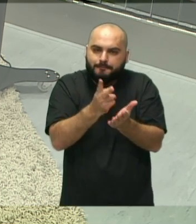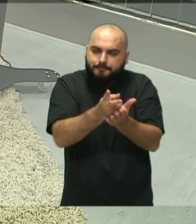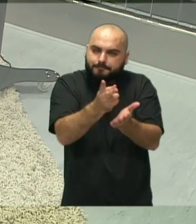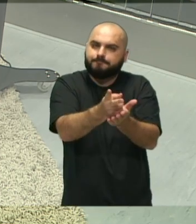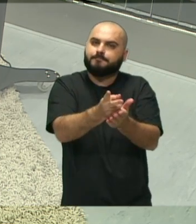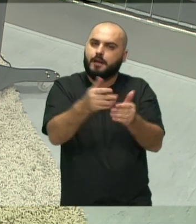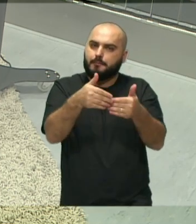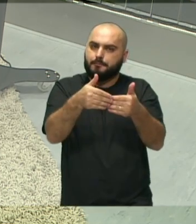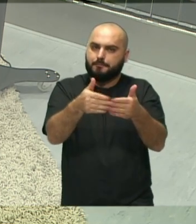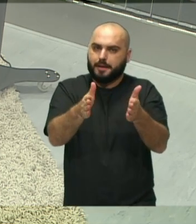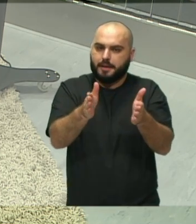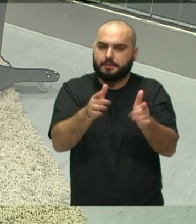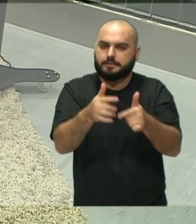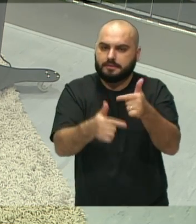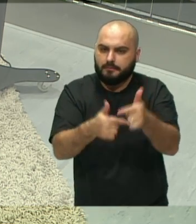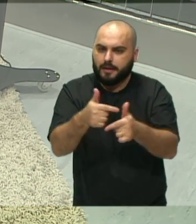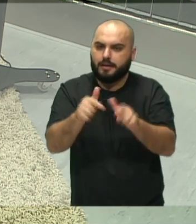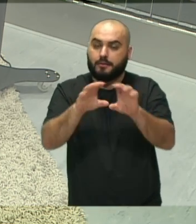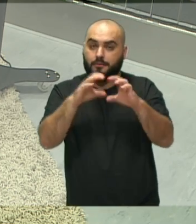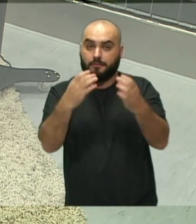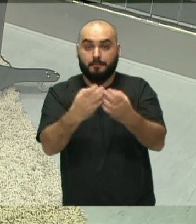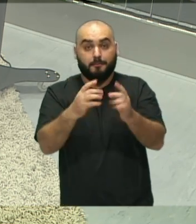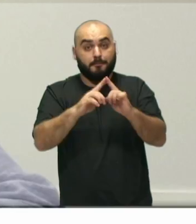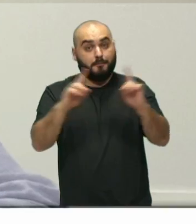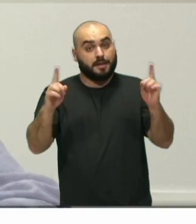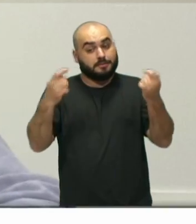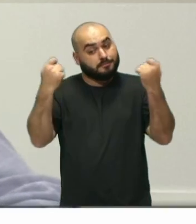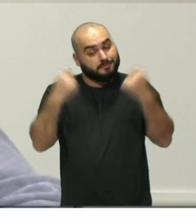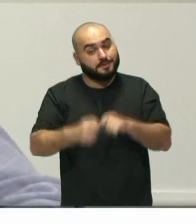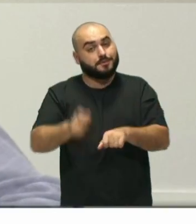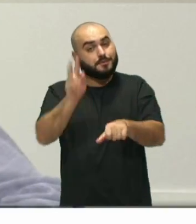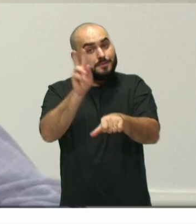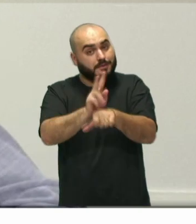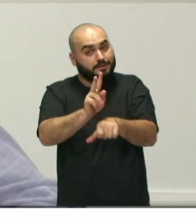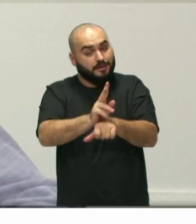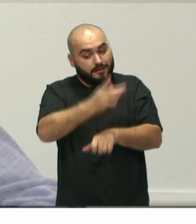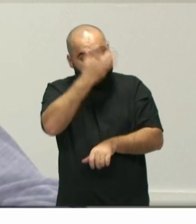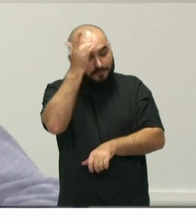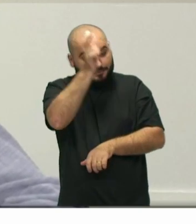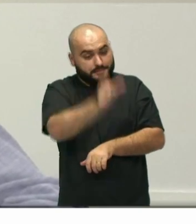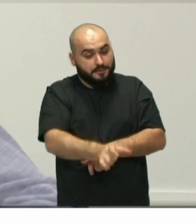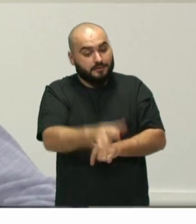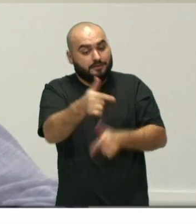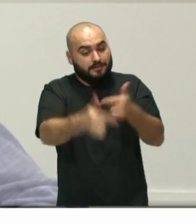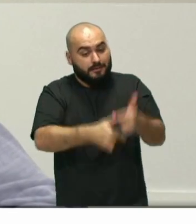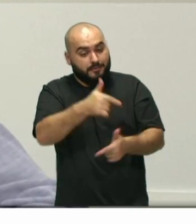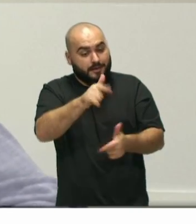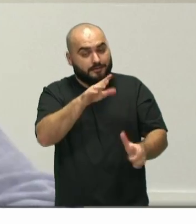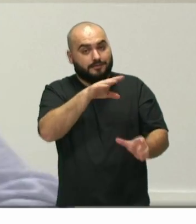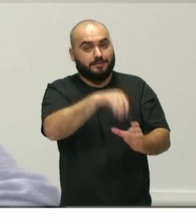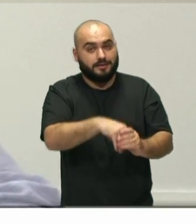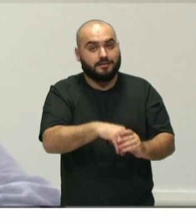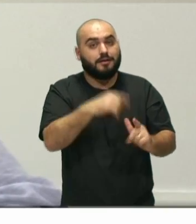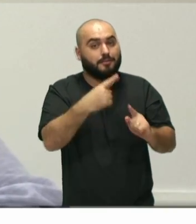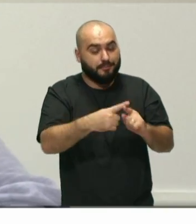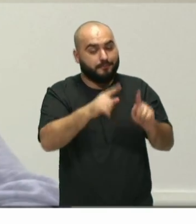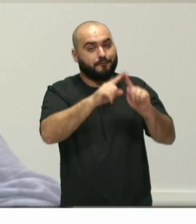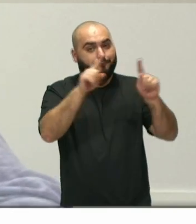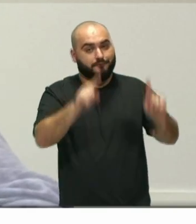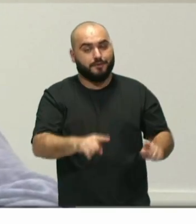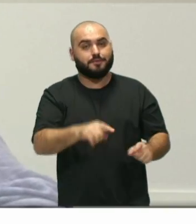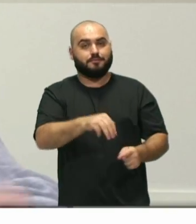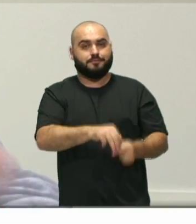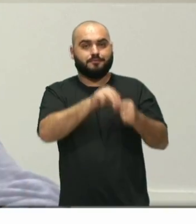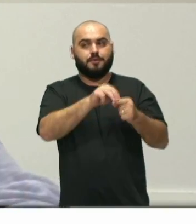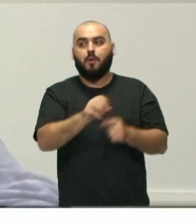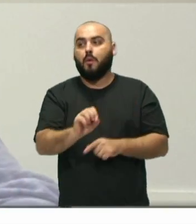serviço à comunidade, mas a gente precisa cuidar das pessoas, tanto as que estão trabalhando lá, que são os servidores do município, quanto das pessoas que vão lá ler